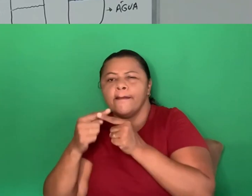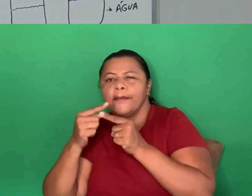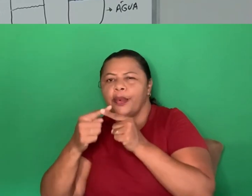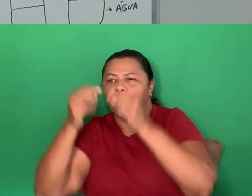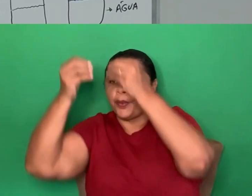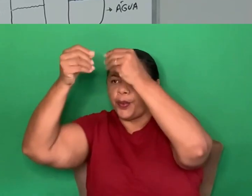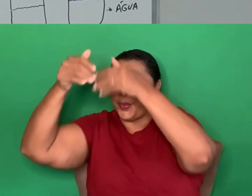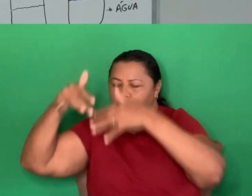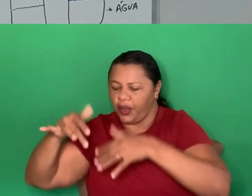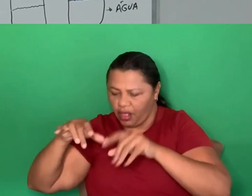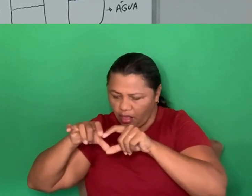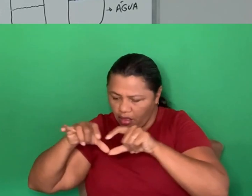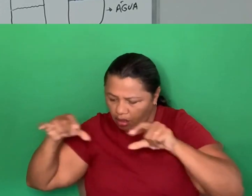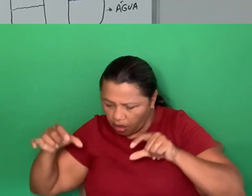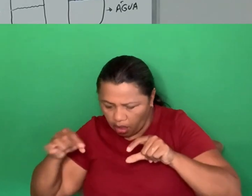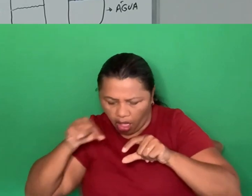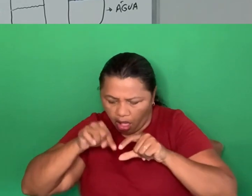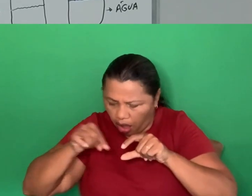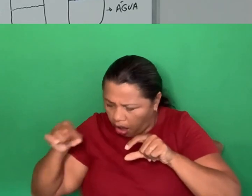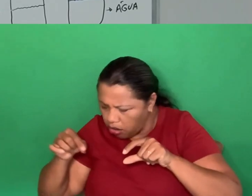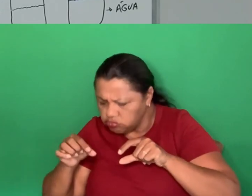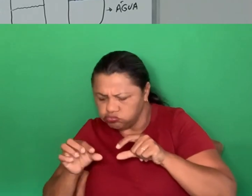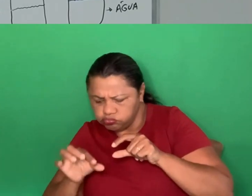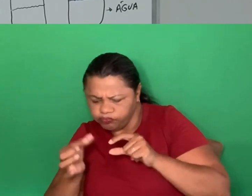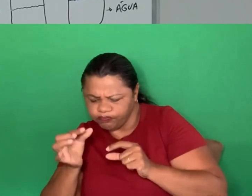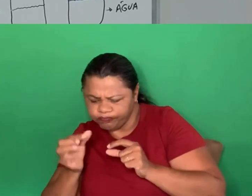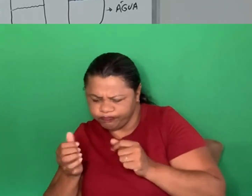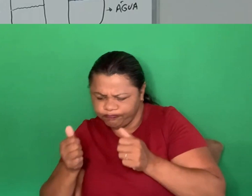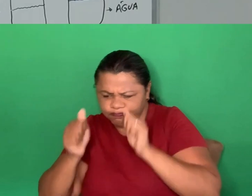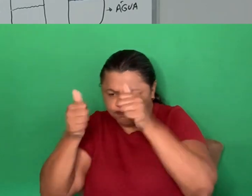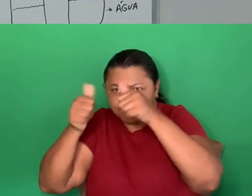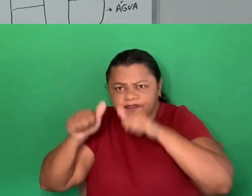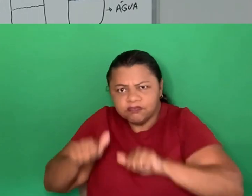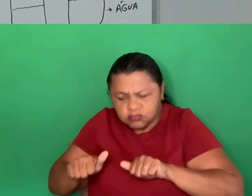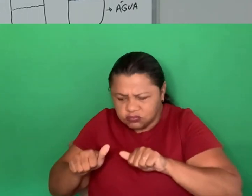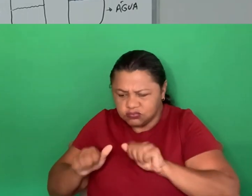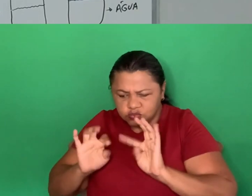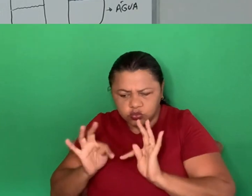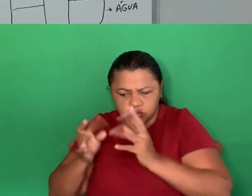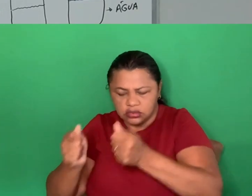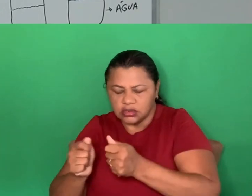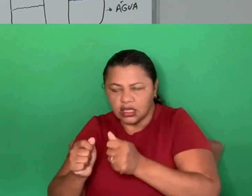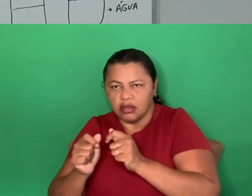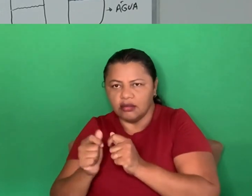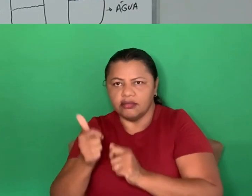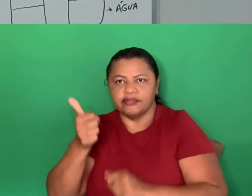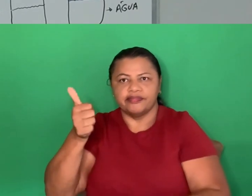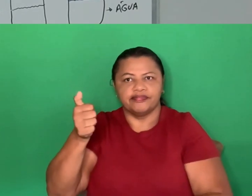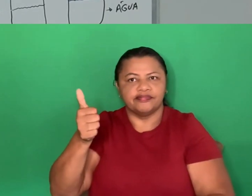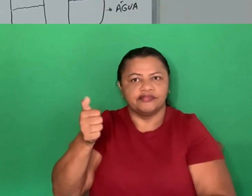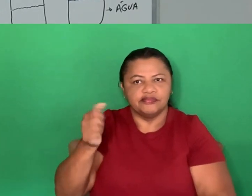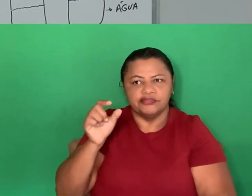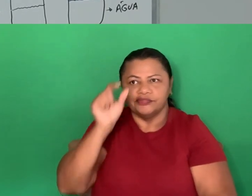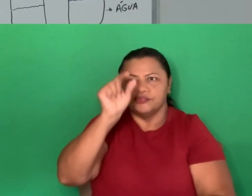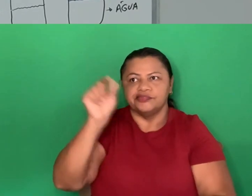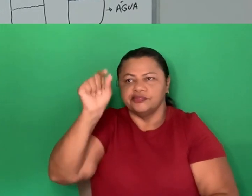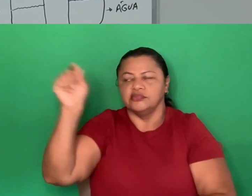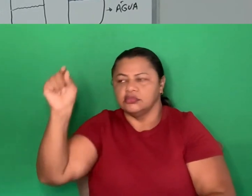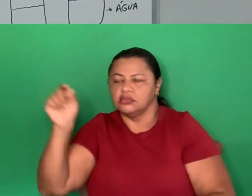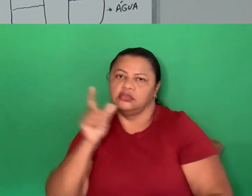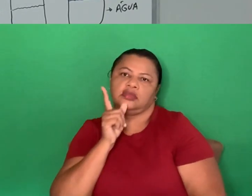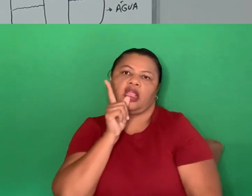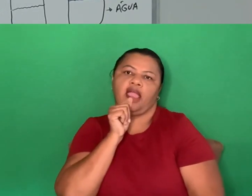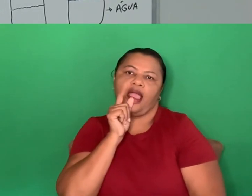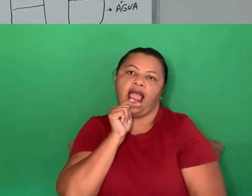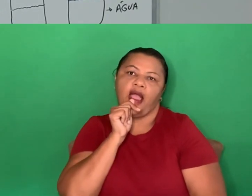são termos técnicos específicos da química, não. Todos vocês conhecem muito bem essa palavrinha homogêneo, essa